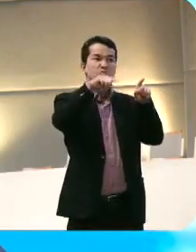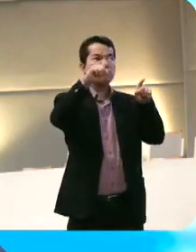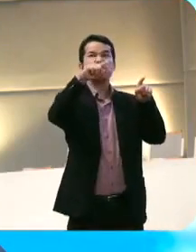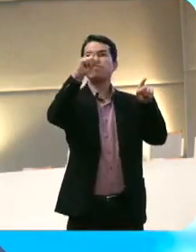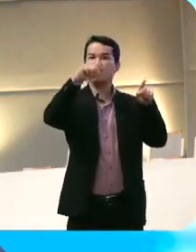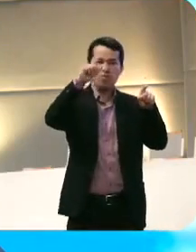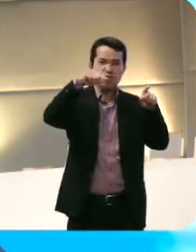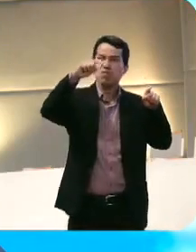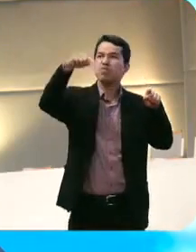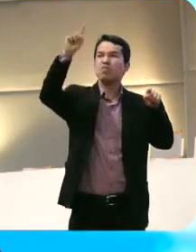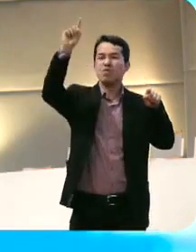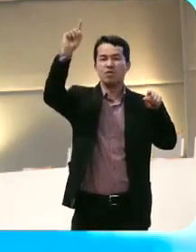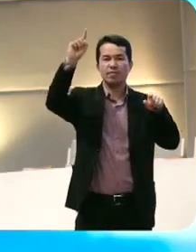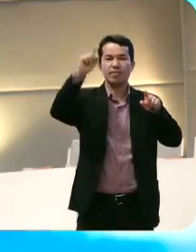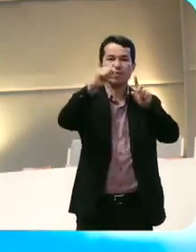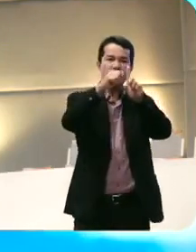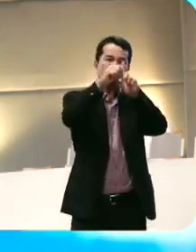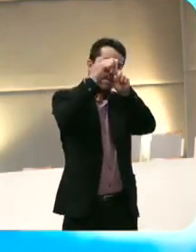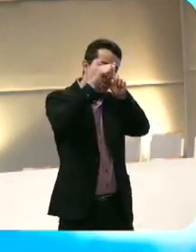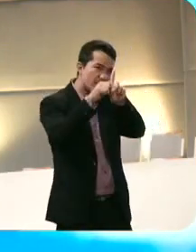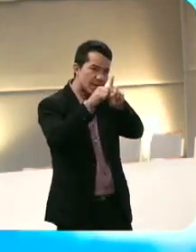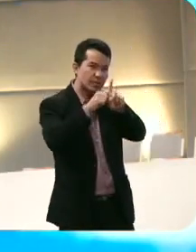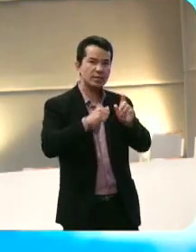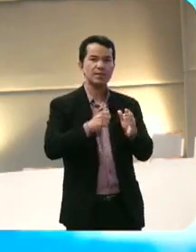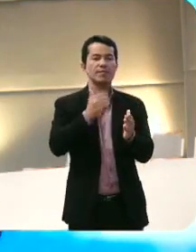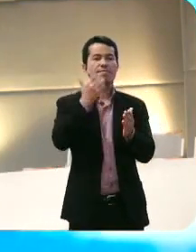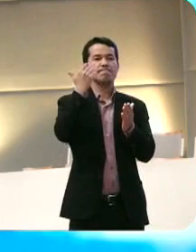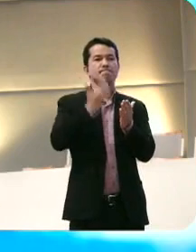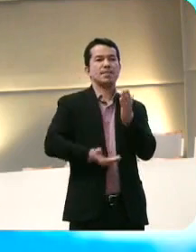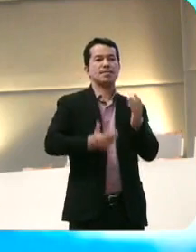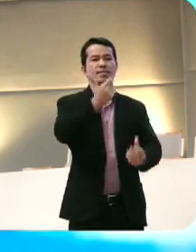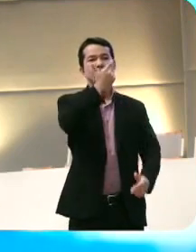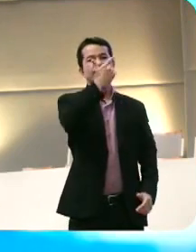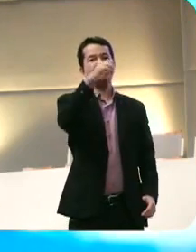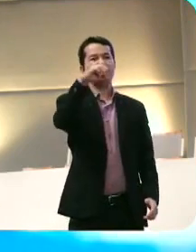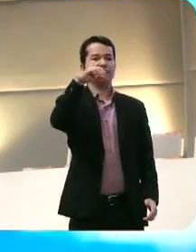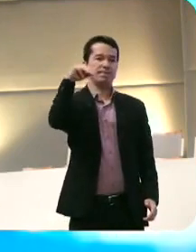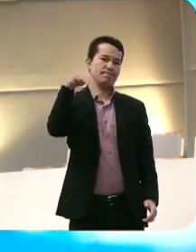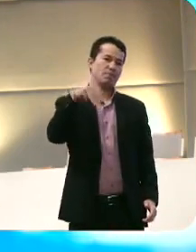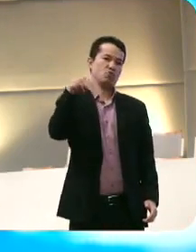nas madrugadas daquele mês, eu perdi em 20 minutos.